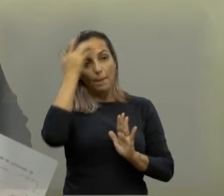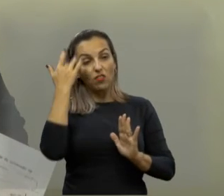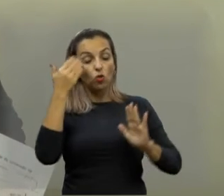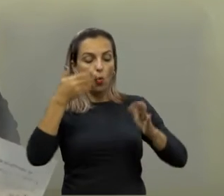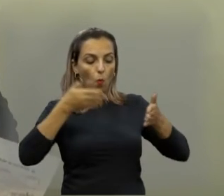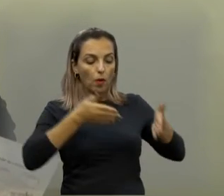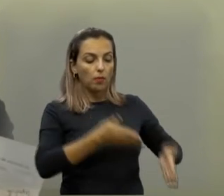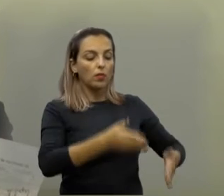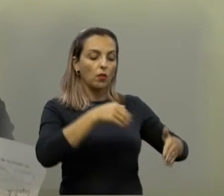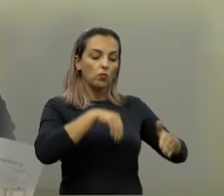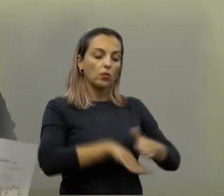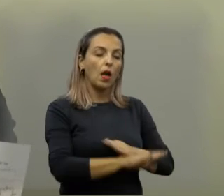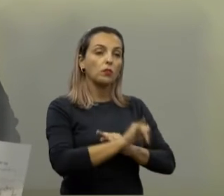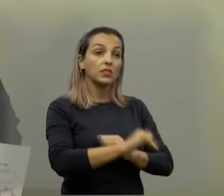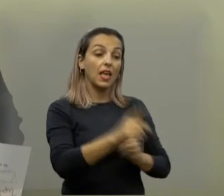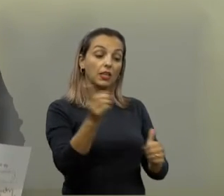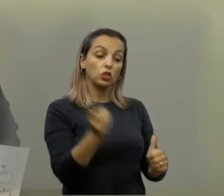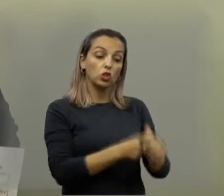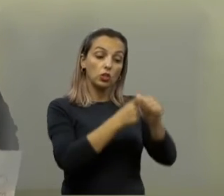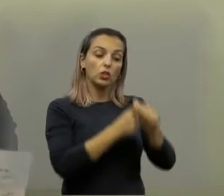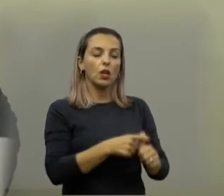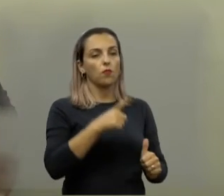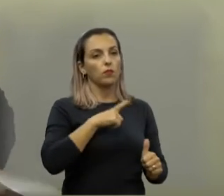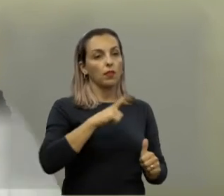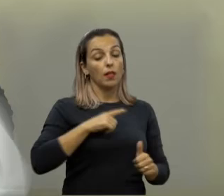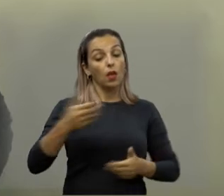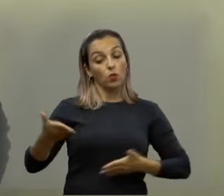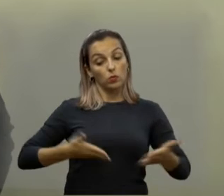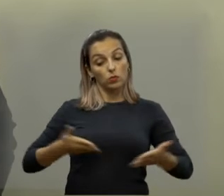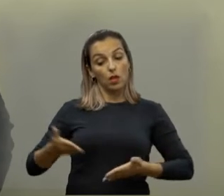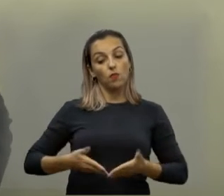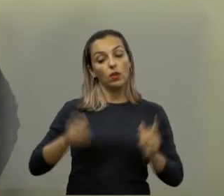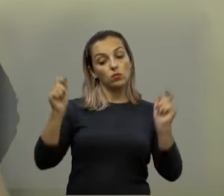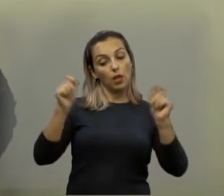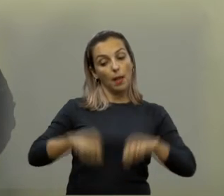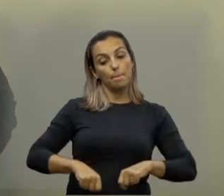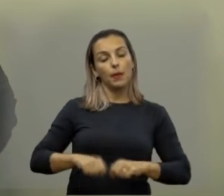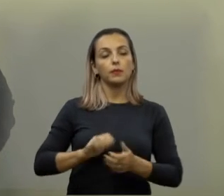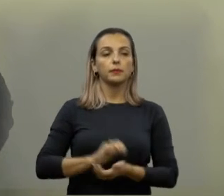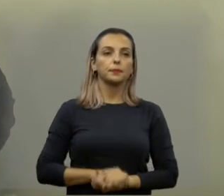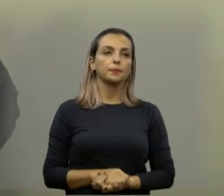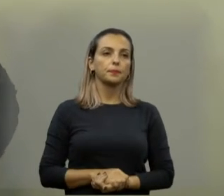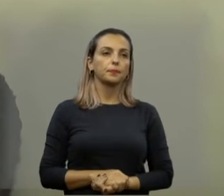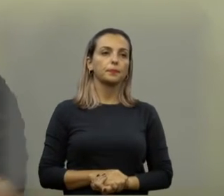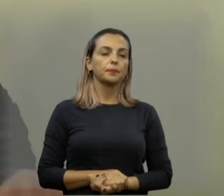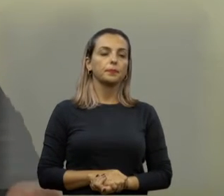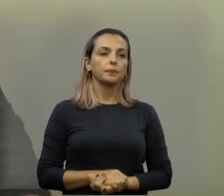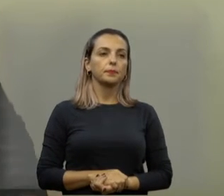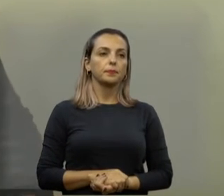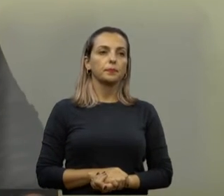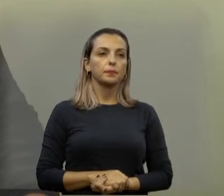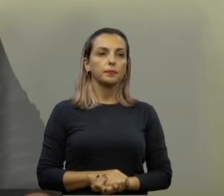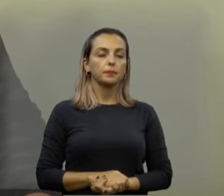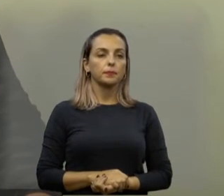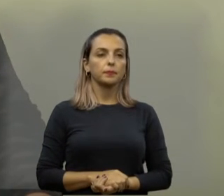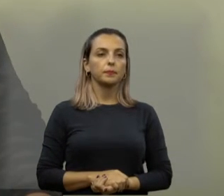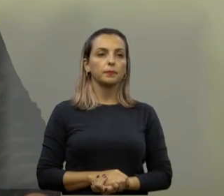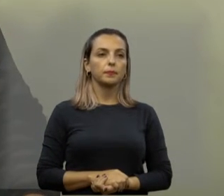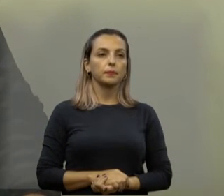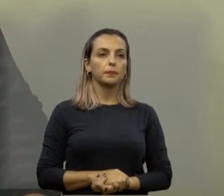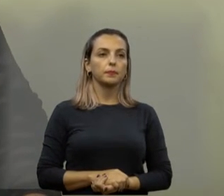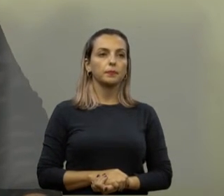pessoas em situação de inadimplência e o serviço será prestado mediante novação dos débitos anteriores